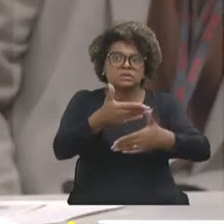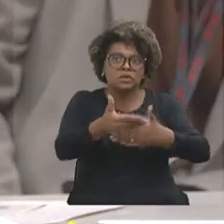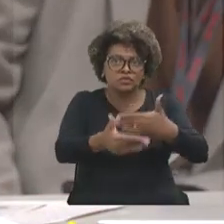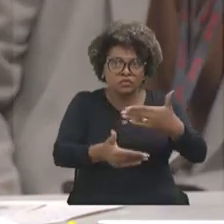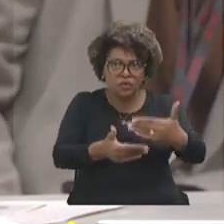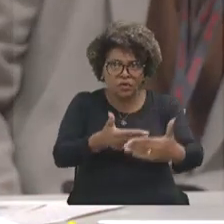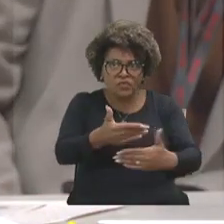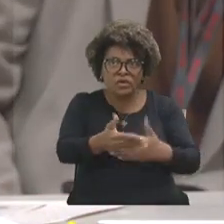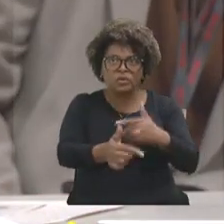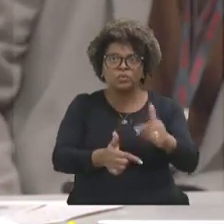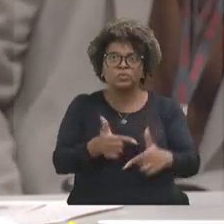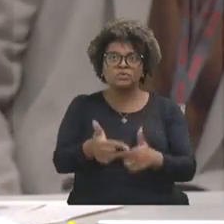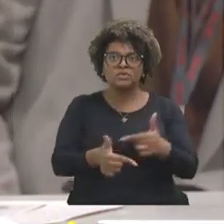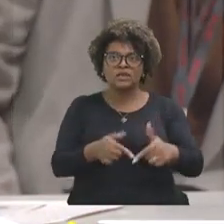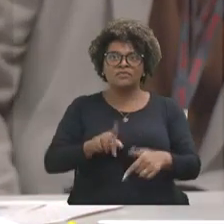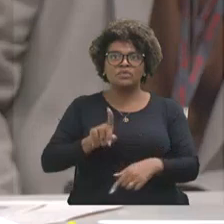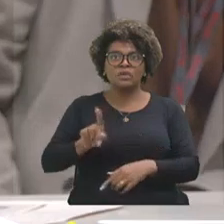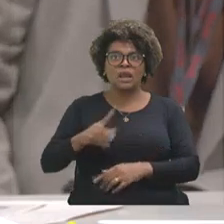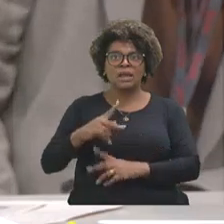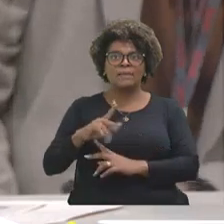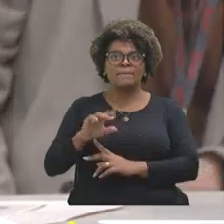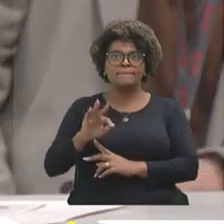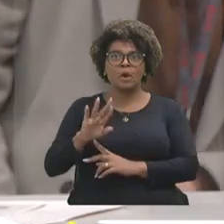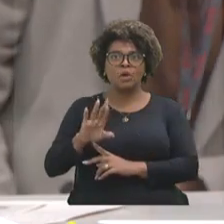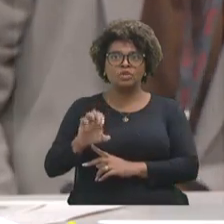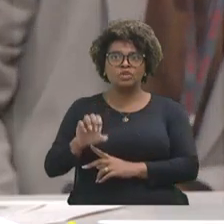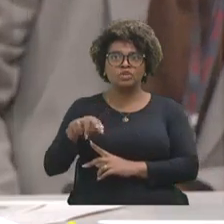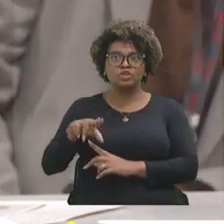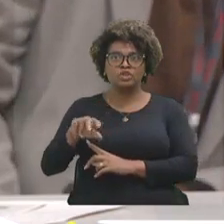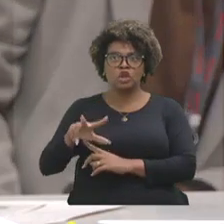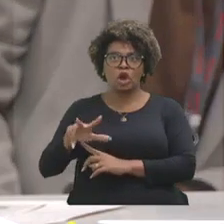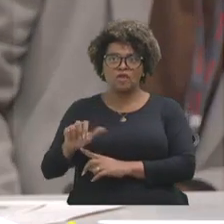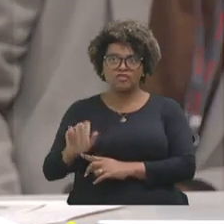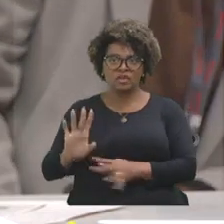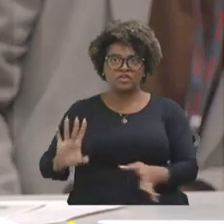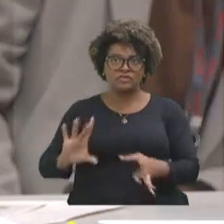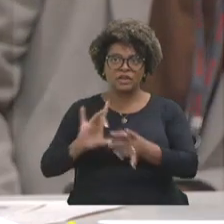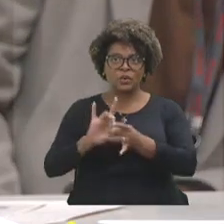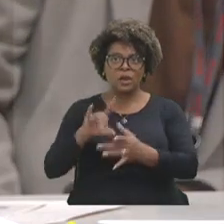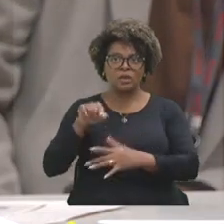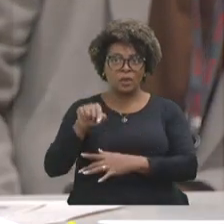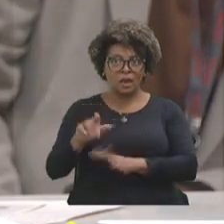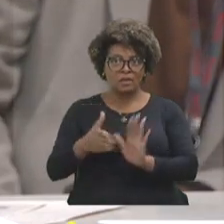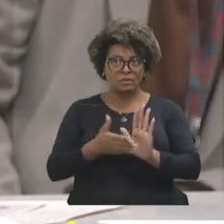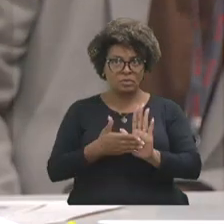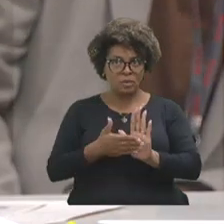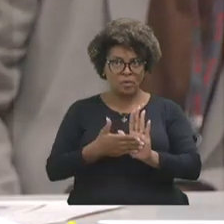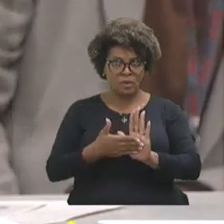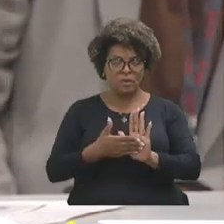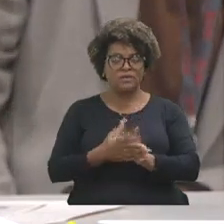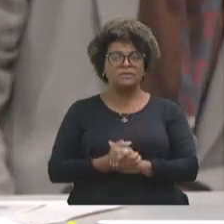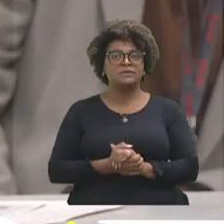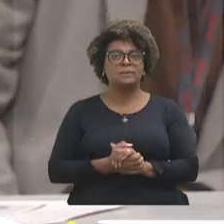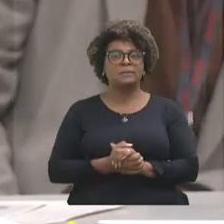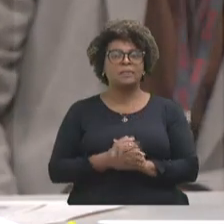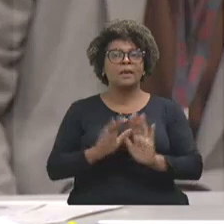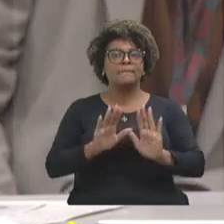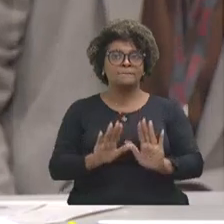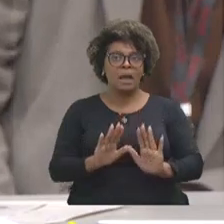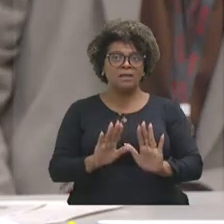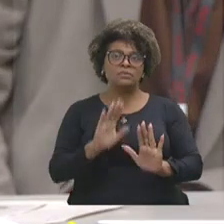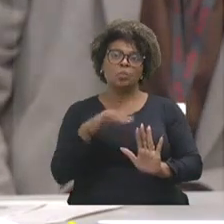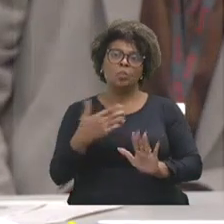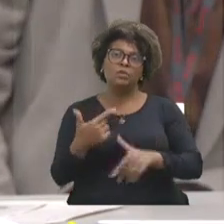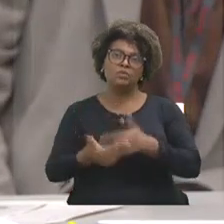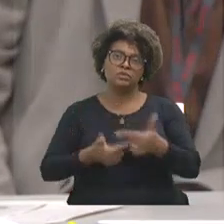o serviço em Ponte Nova muito vinculado a isso obviamente no momento em que o serviço passa a atender